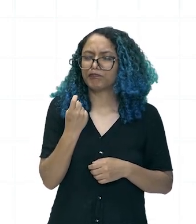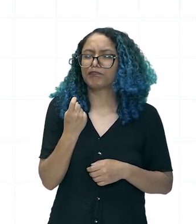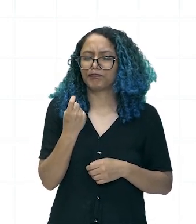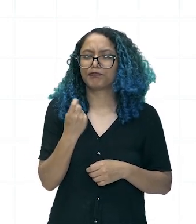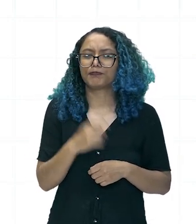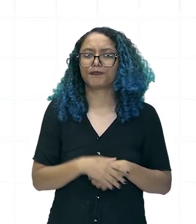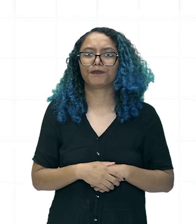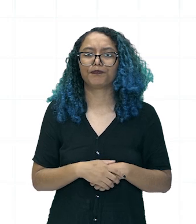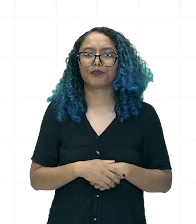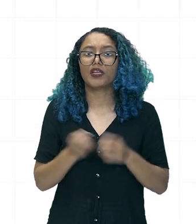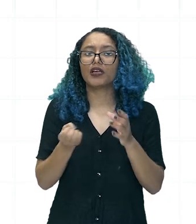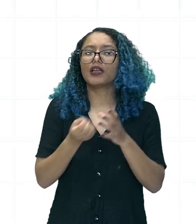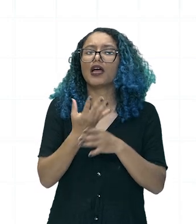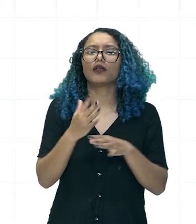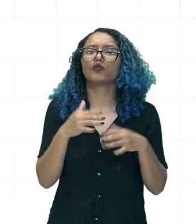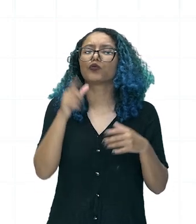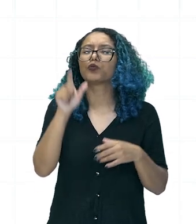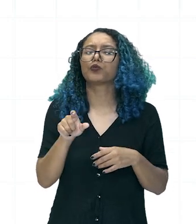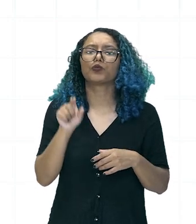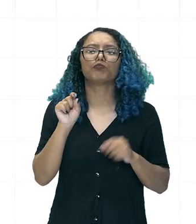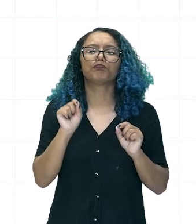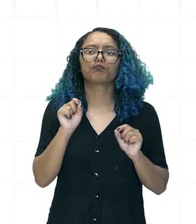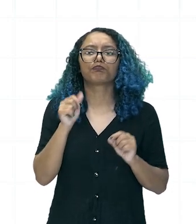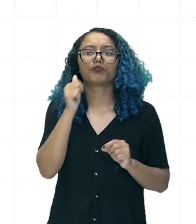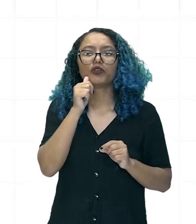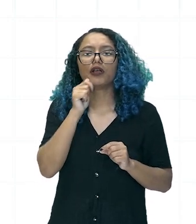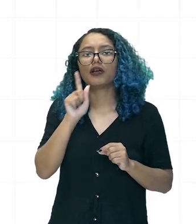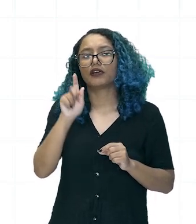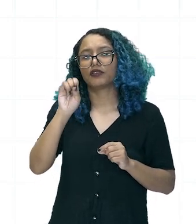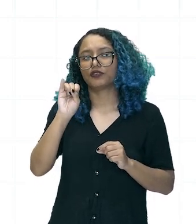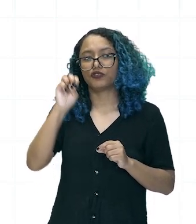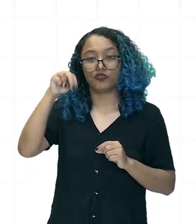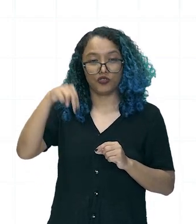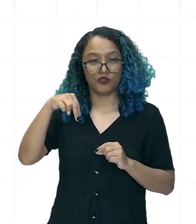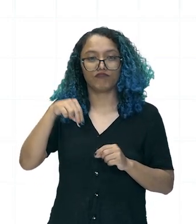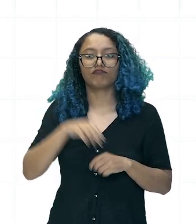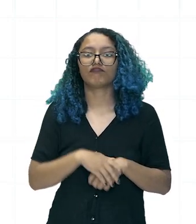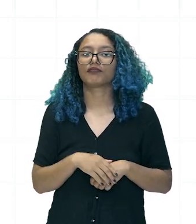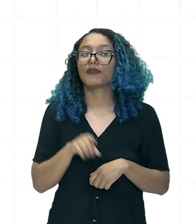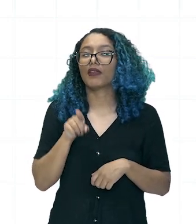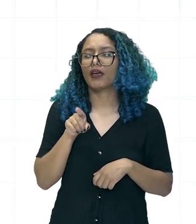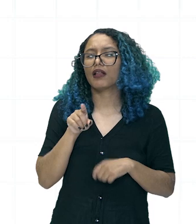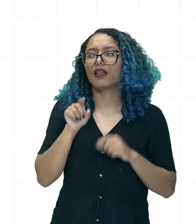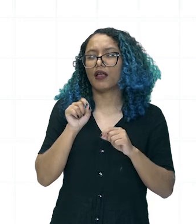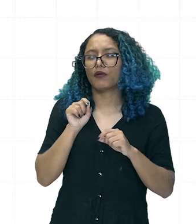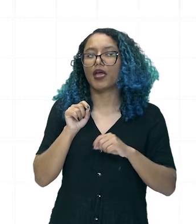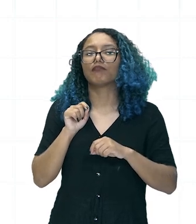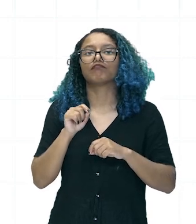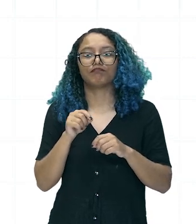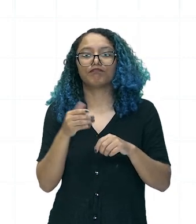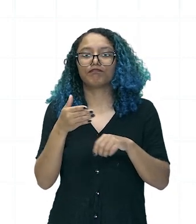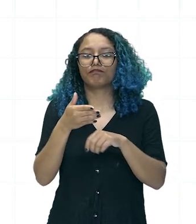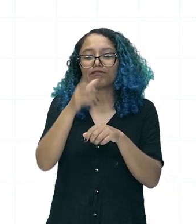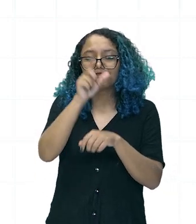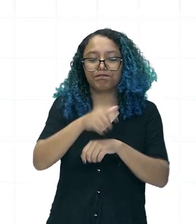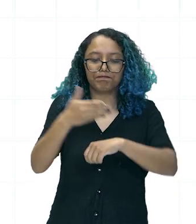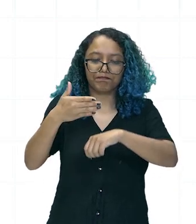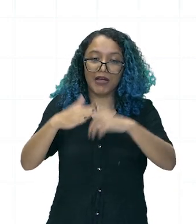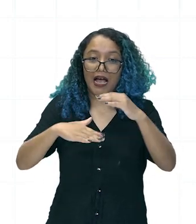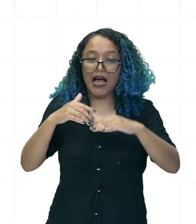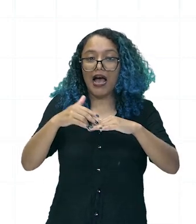cardiovascular, lógico, né? Foi o estudo que o Kenneth fez, ele queria comprovar e conseguiu comprovar isso, e